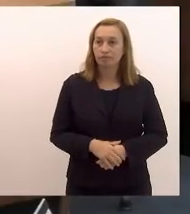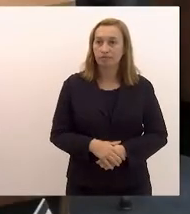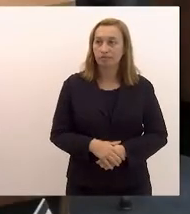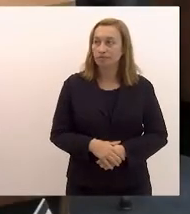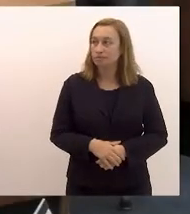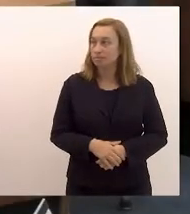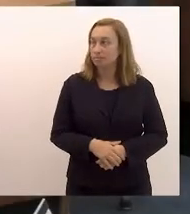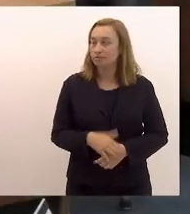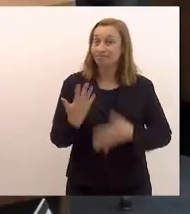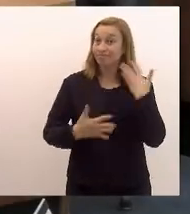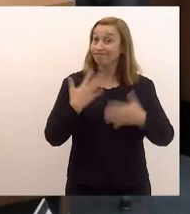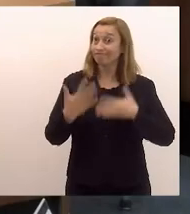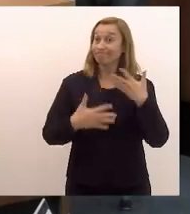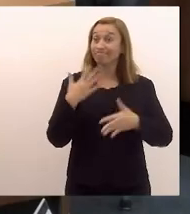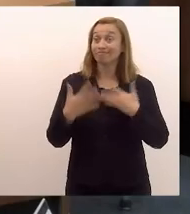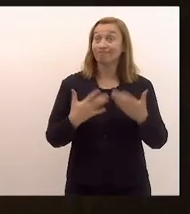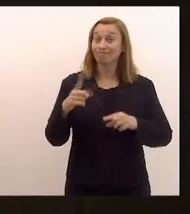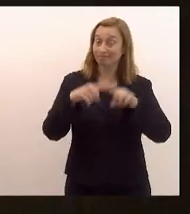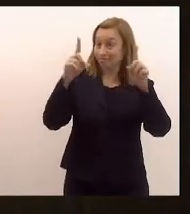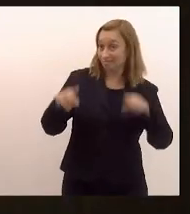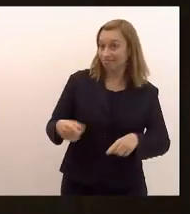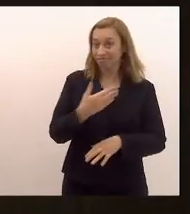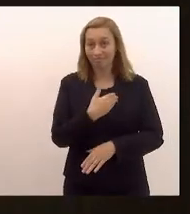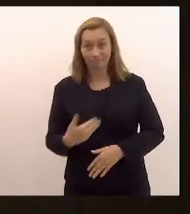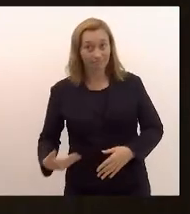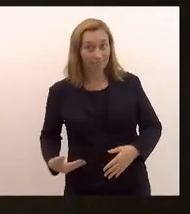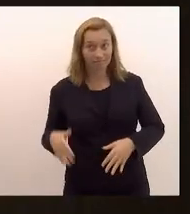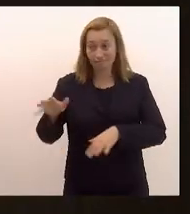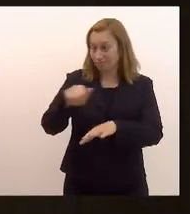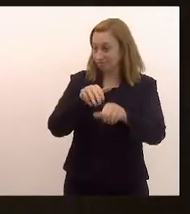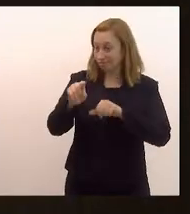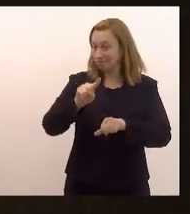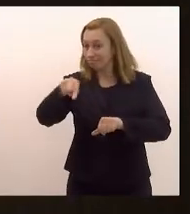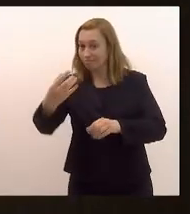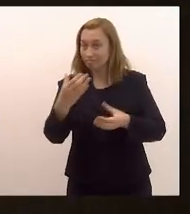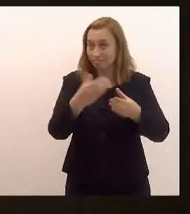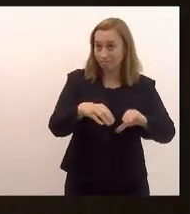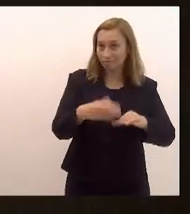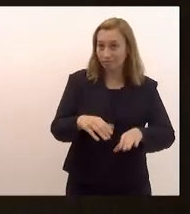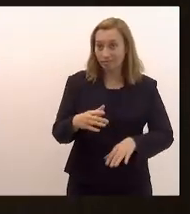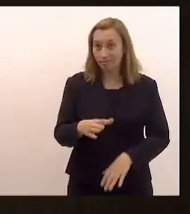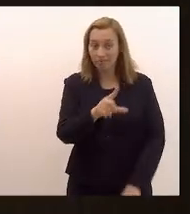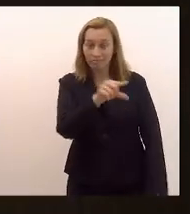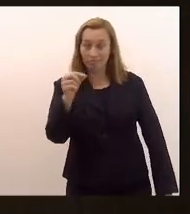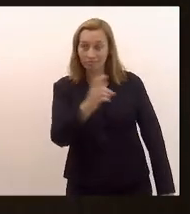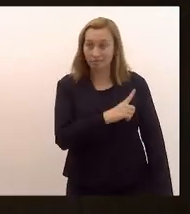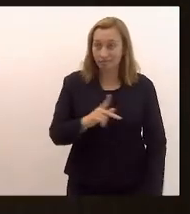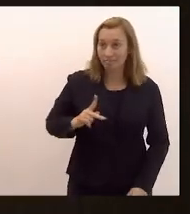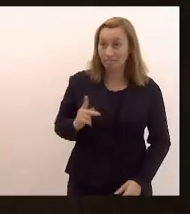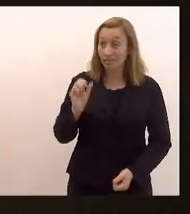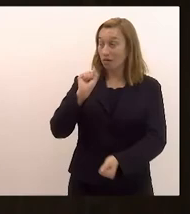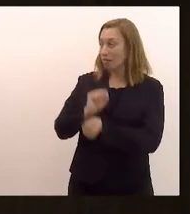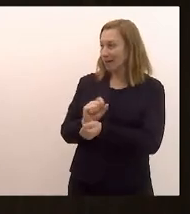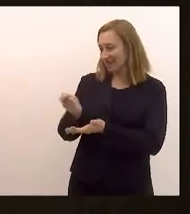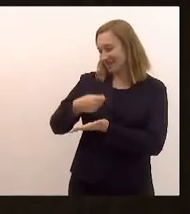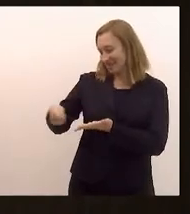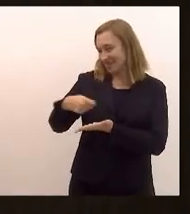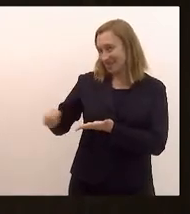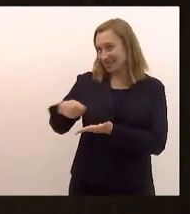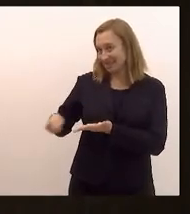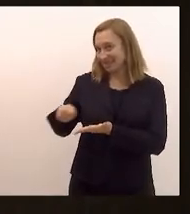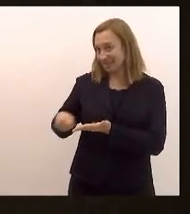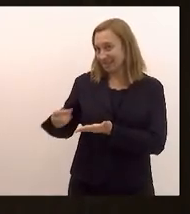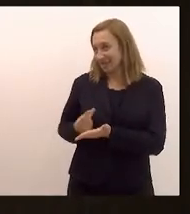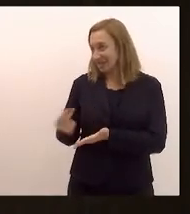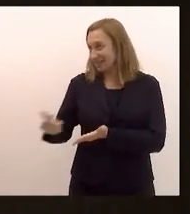e hoje com muita alegria os servidores são chamados para outros concurso eles preferem ficar na Defensoria então parei de assinar aquelas